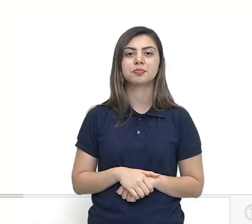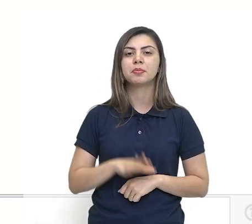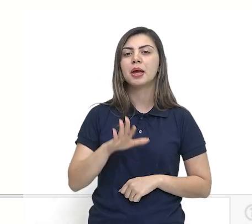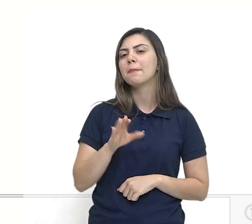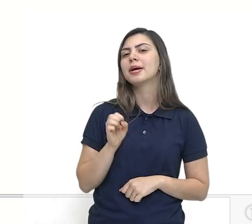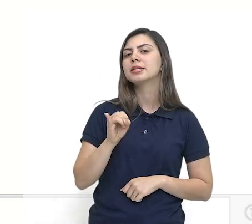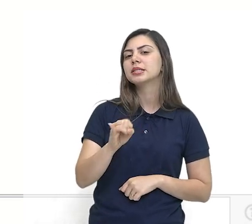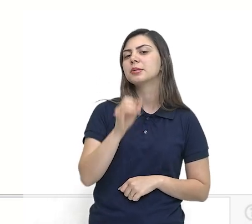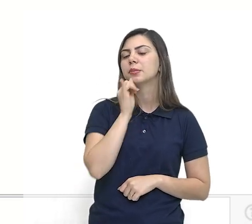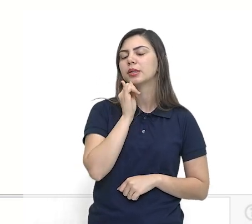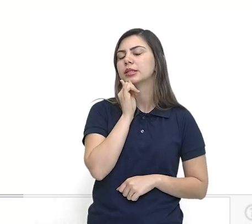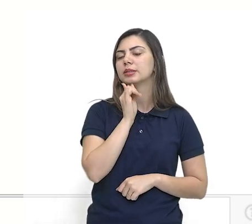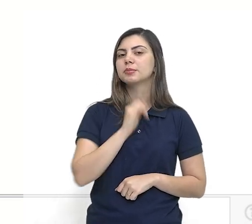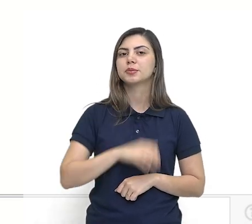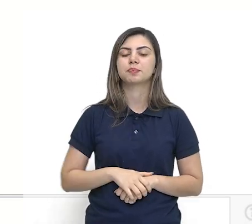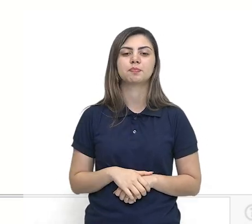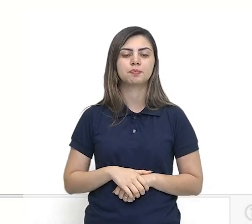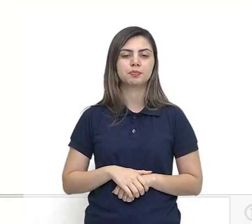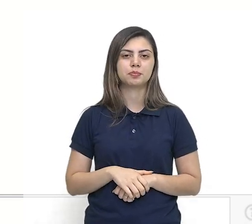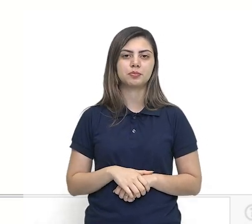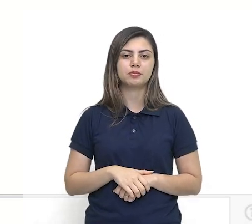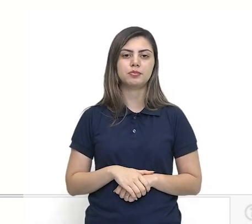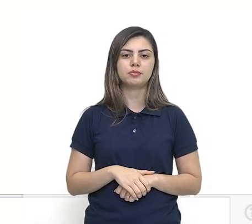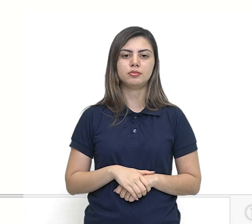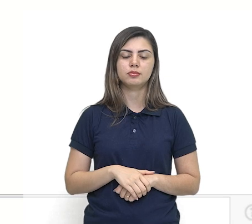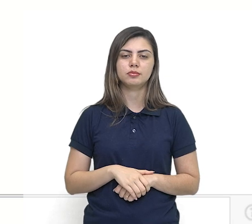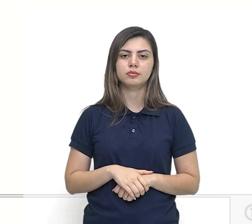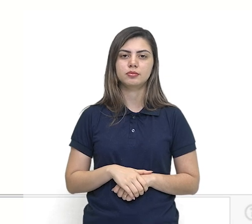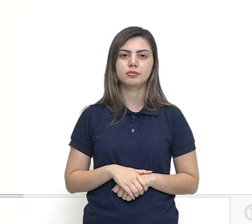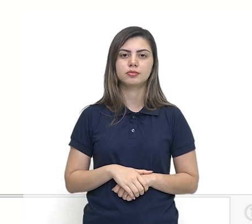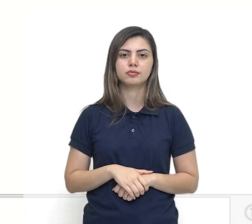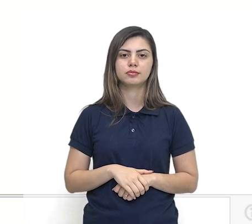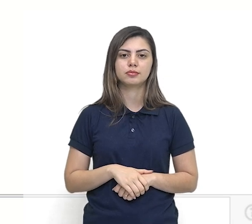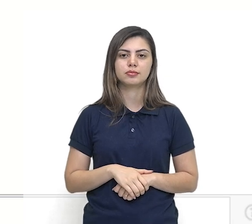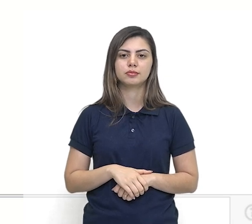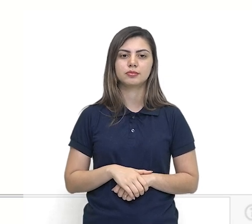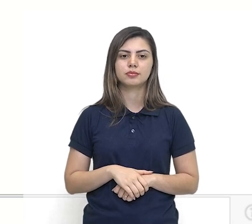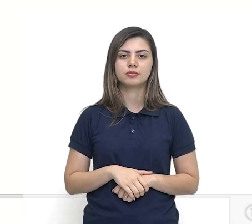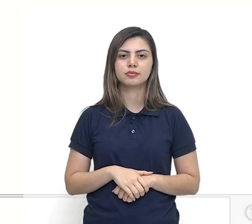se eu dissesse para vocês, gente, eu tenho